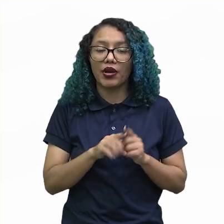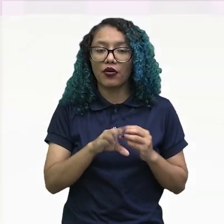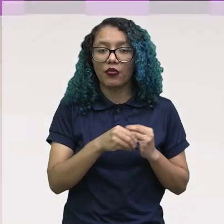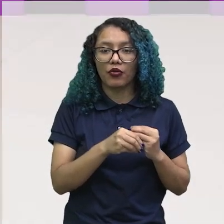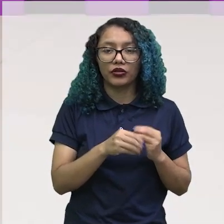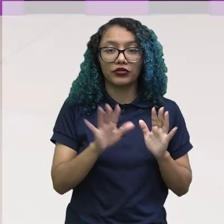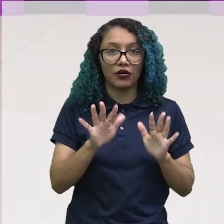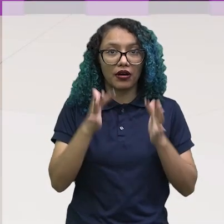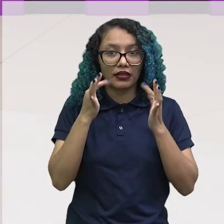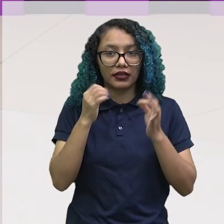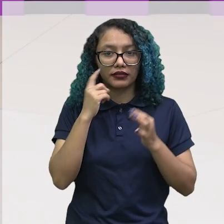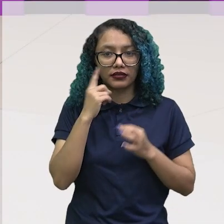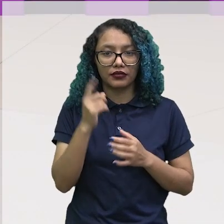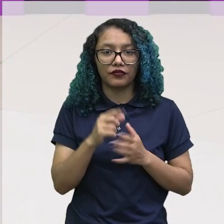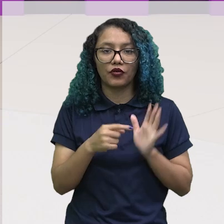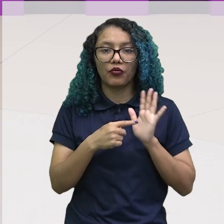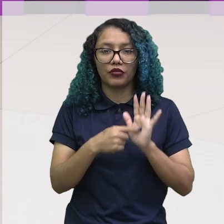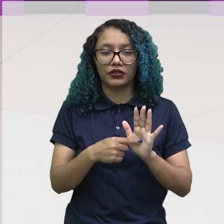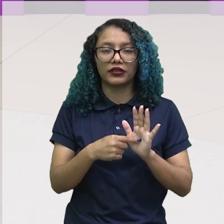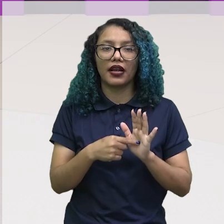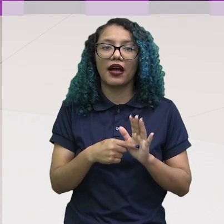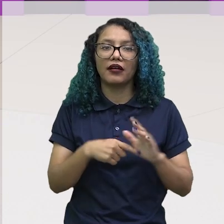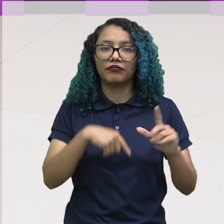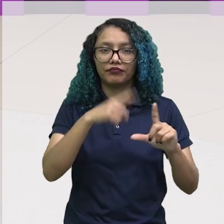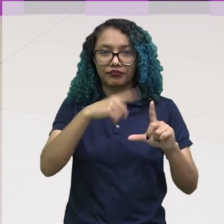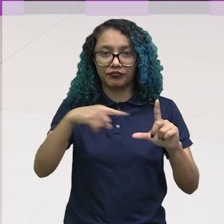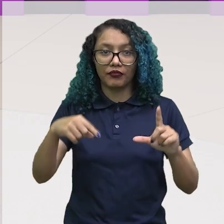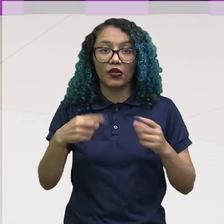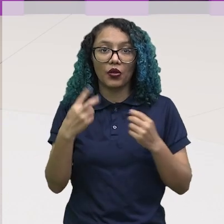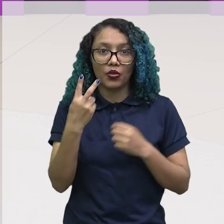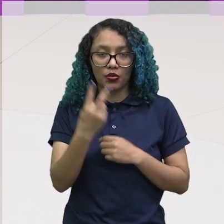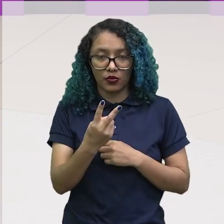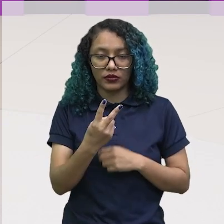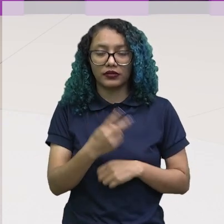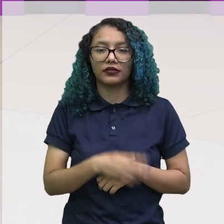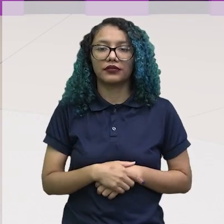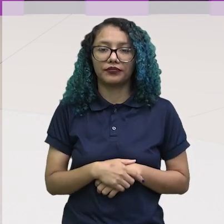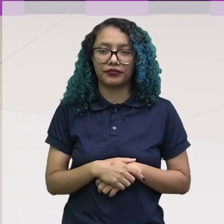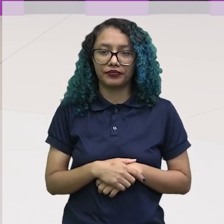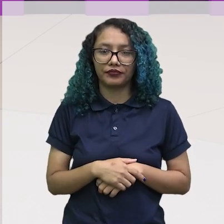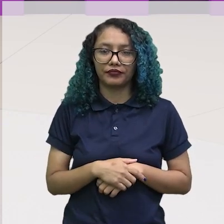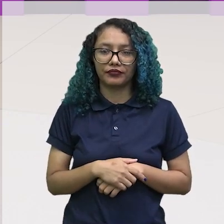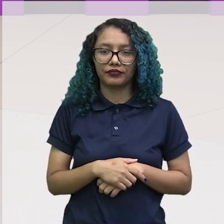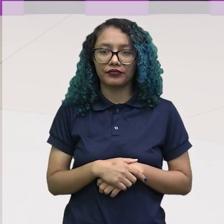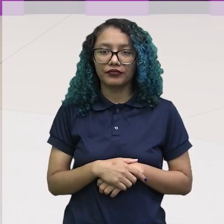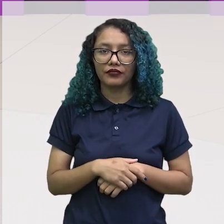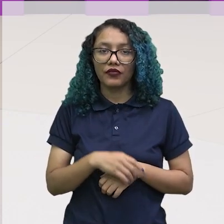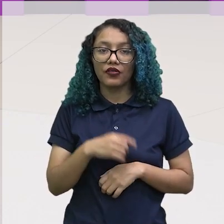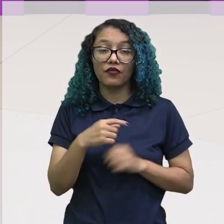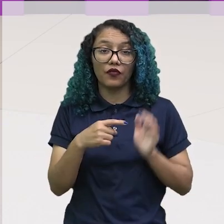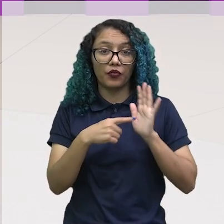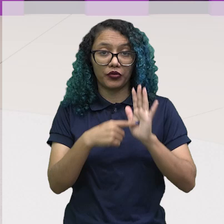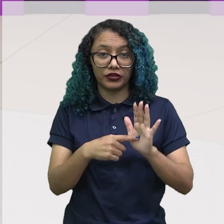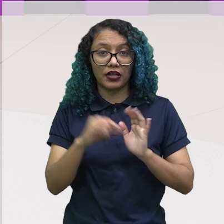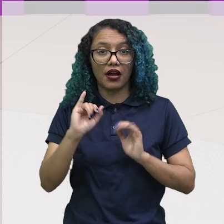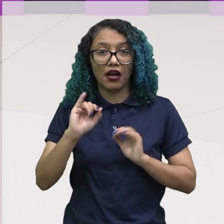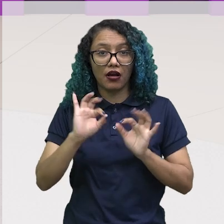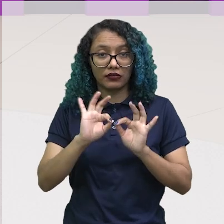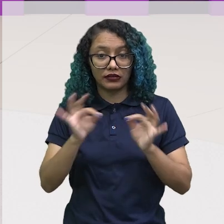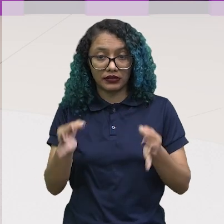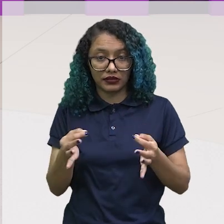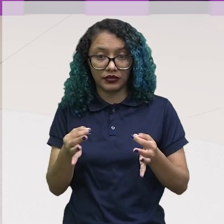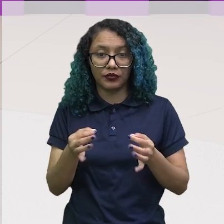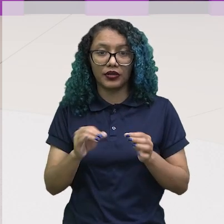reparem que agora aqui, vou trazer para você 2 gráficos, tá? 2 exemplos onde a gente vai ter aqui os juros simples,